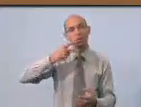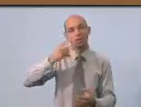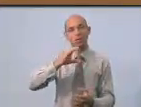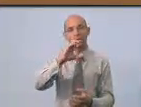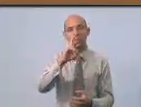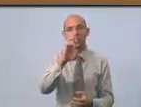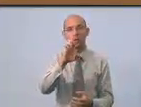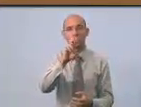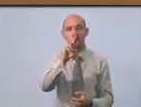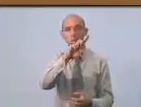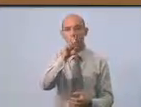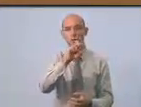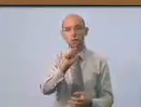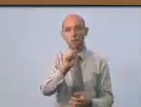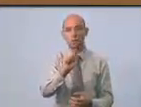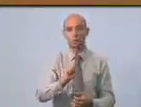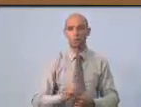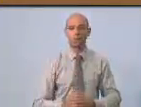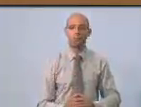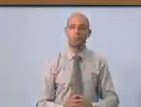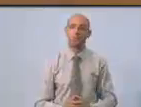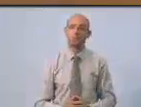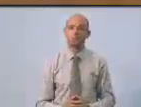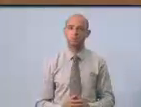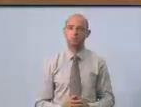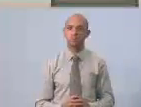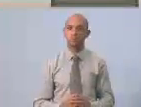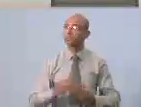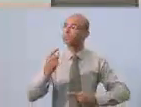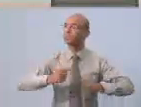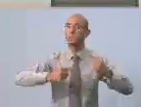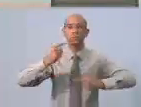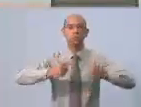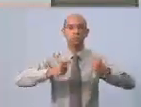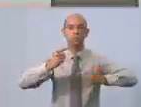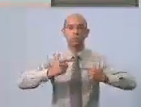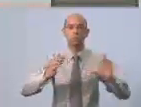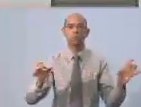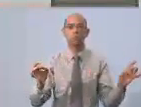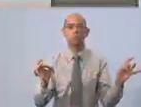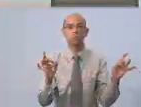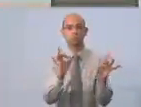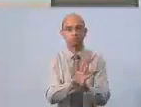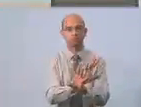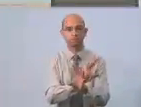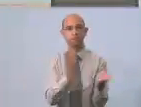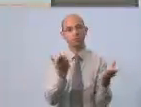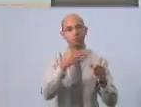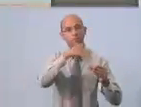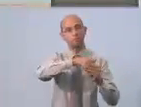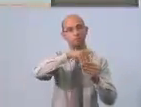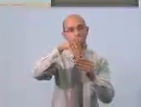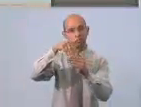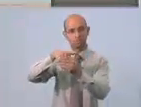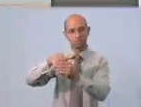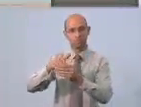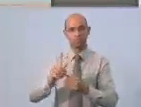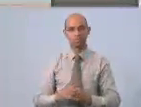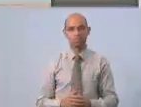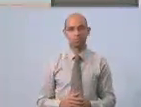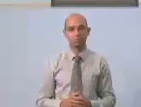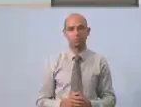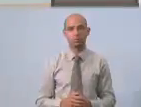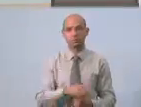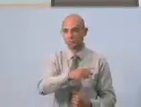Creuza Farias. Em discussão, encerrada a discussão, em votação.